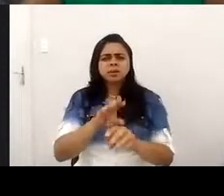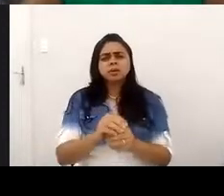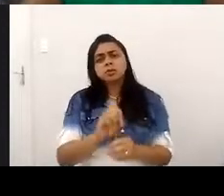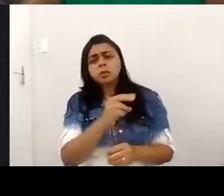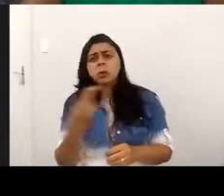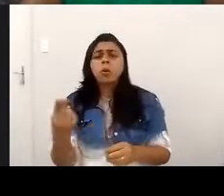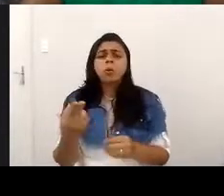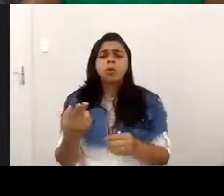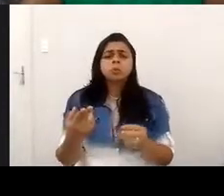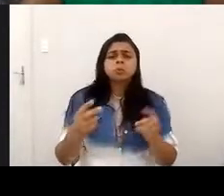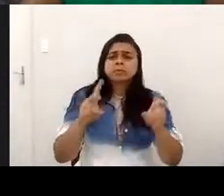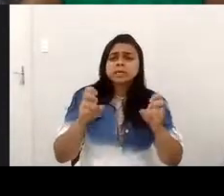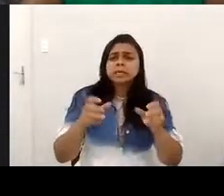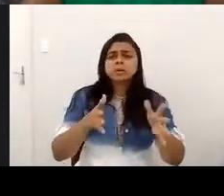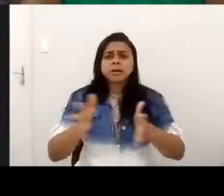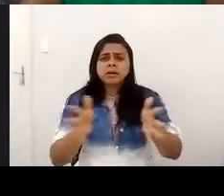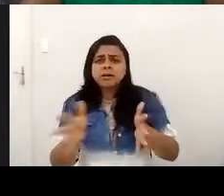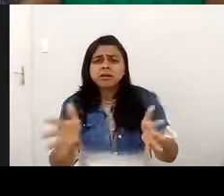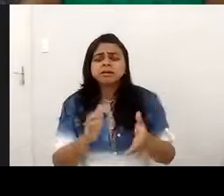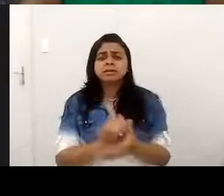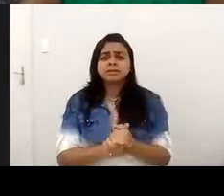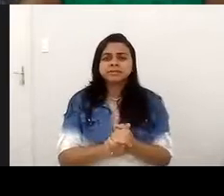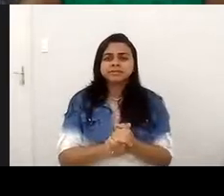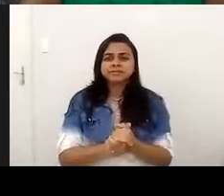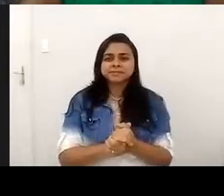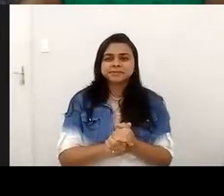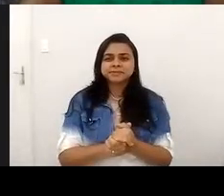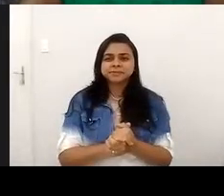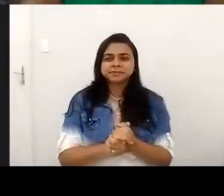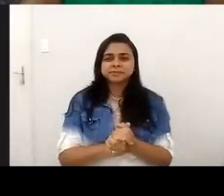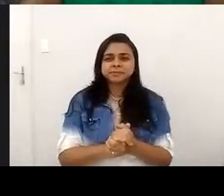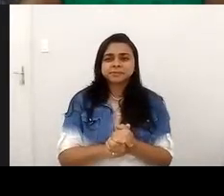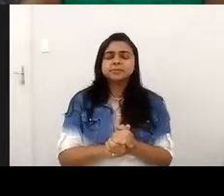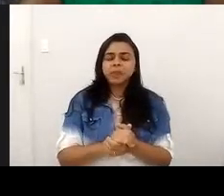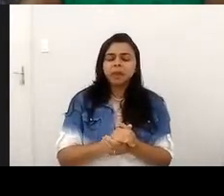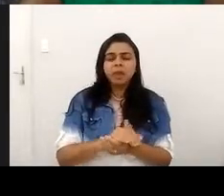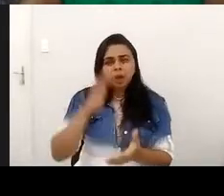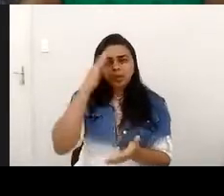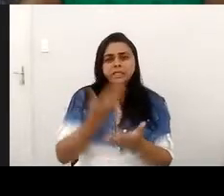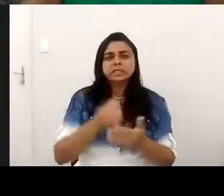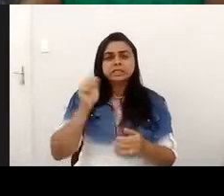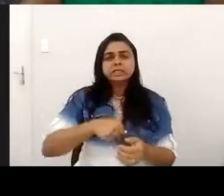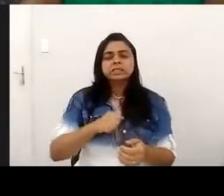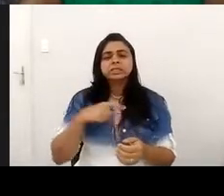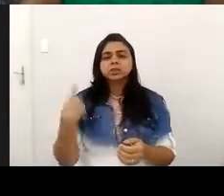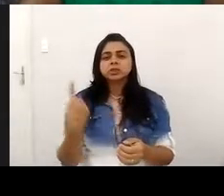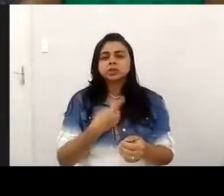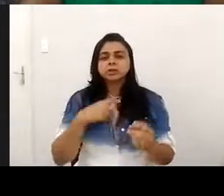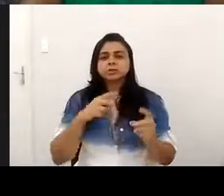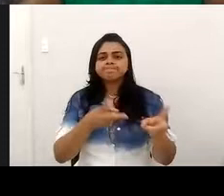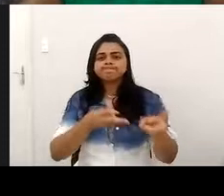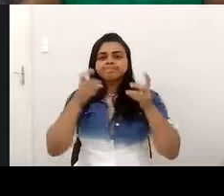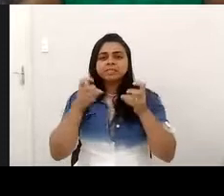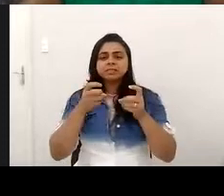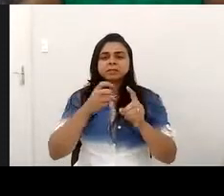questões, né, de acessibilidade, enfim. Né, eu acho que... E olhar isso a partir da temática